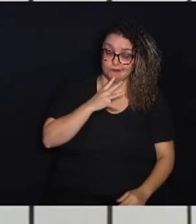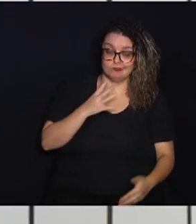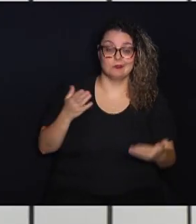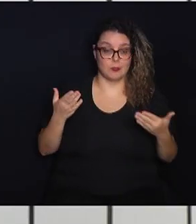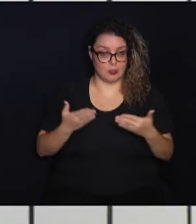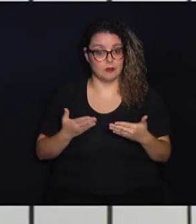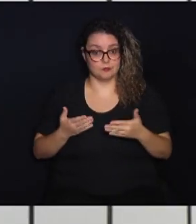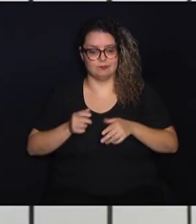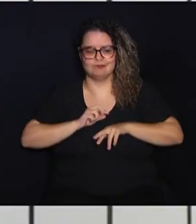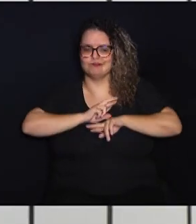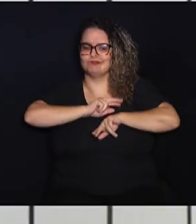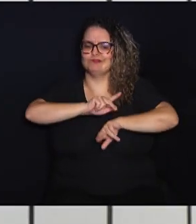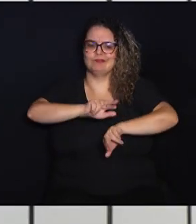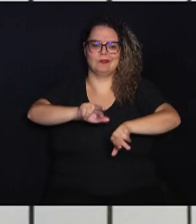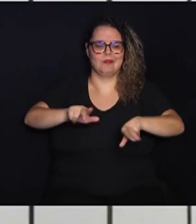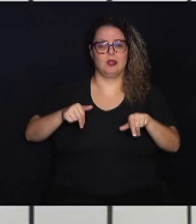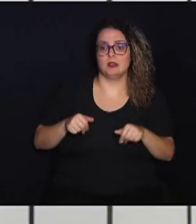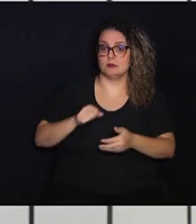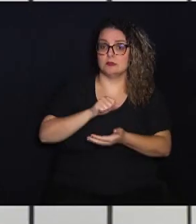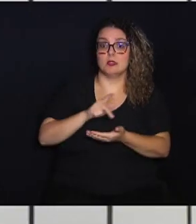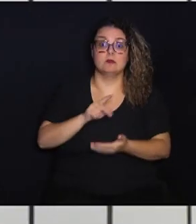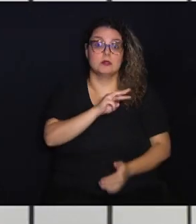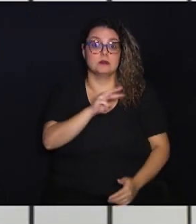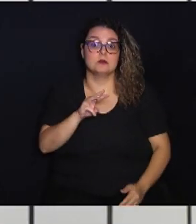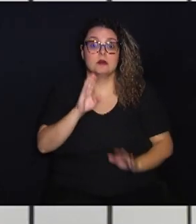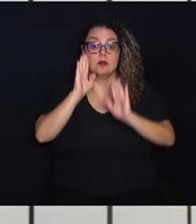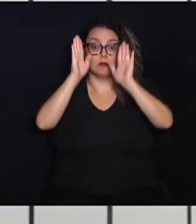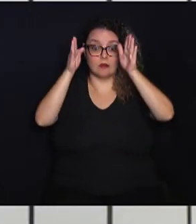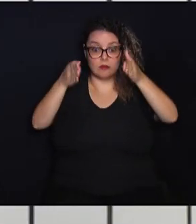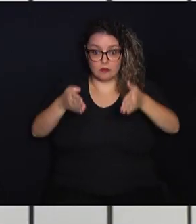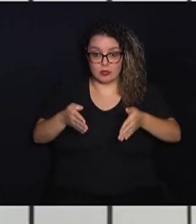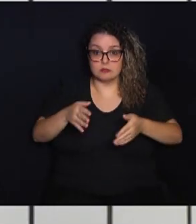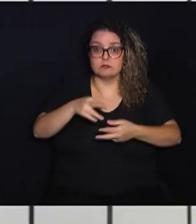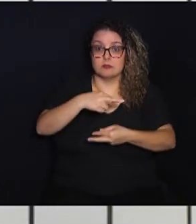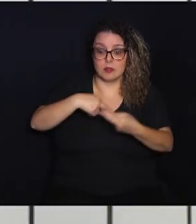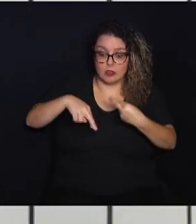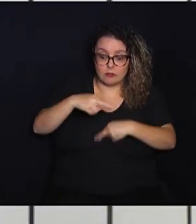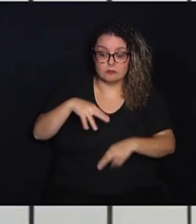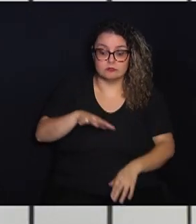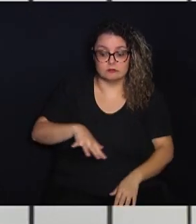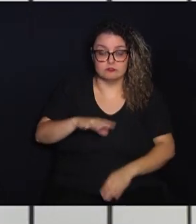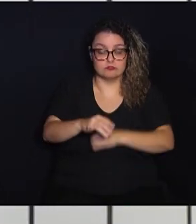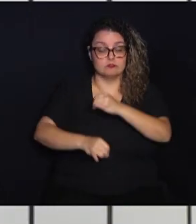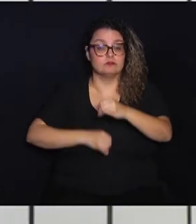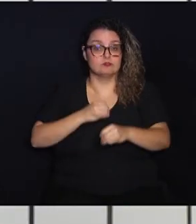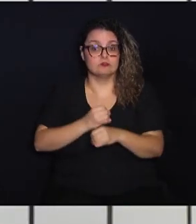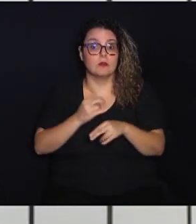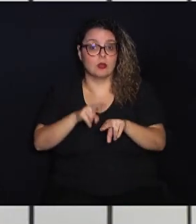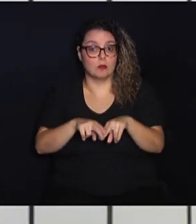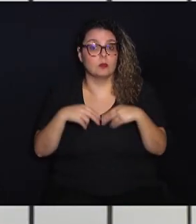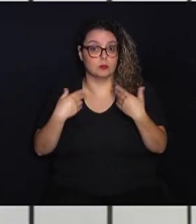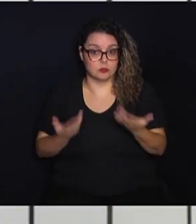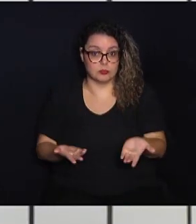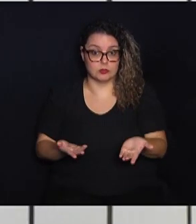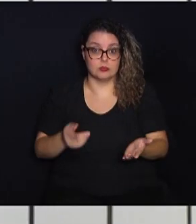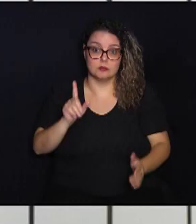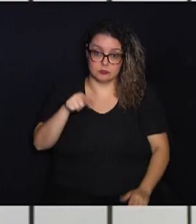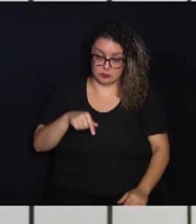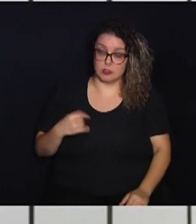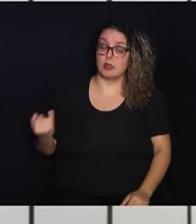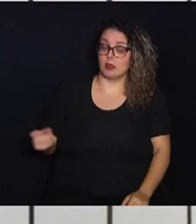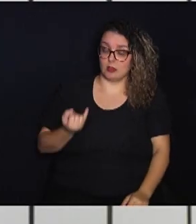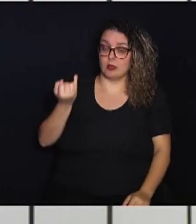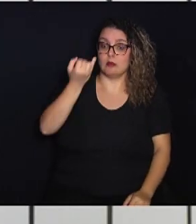existem inúmeros aplicativos e sites voltados a essa parte da internet. E por isso, tornou-se